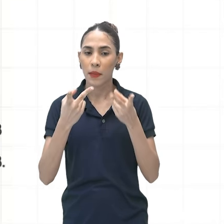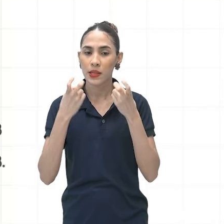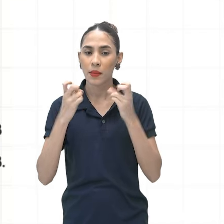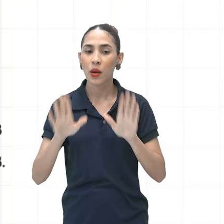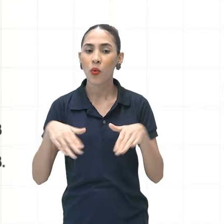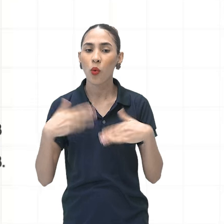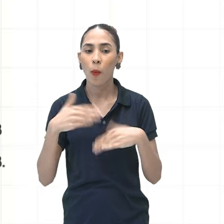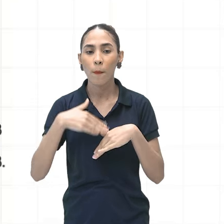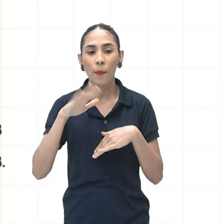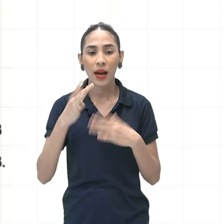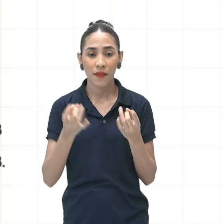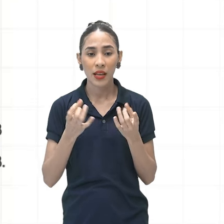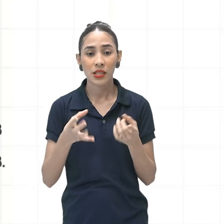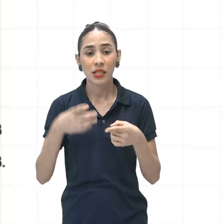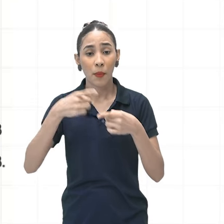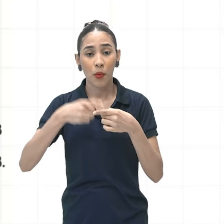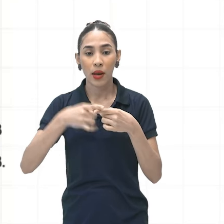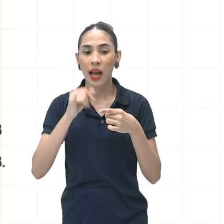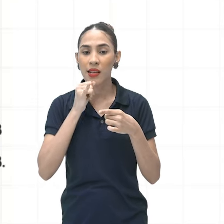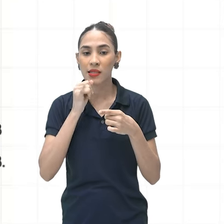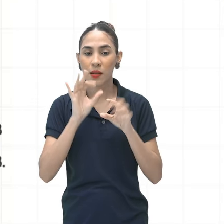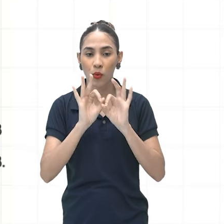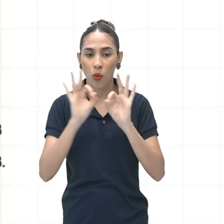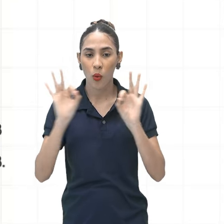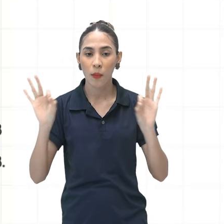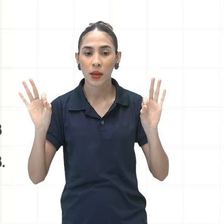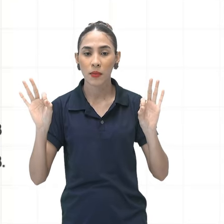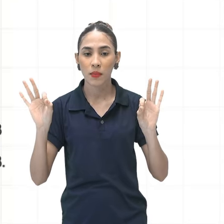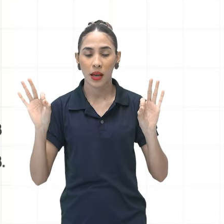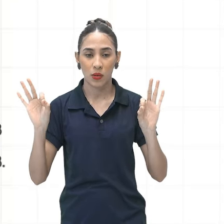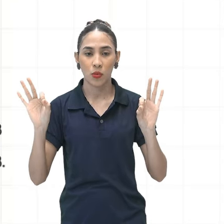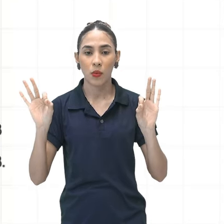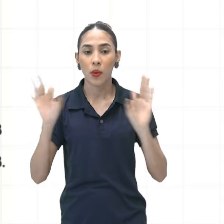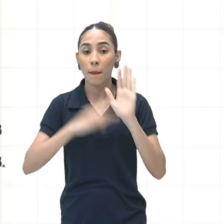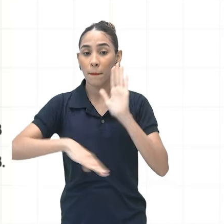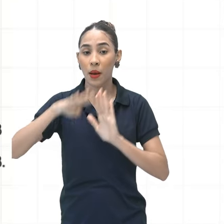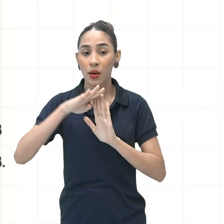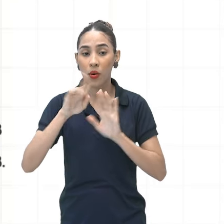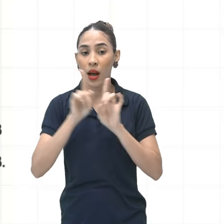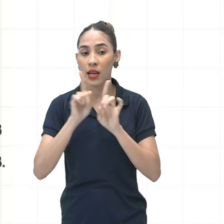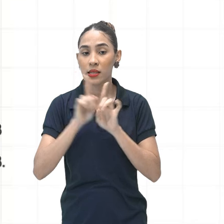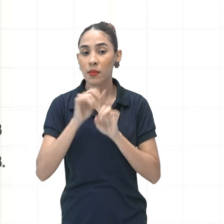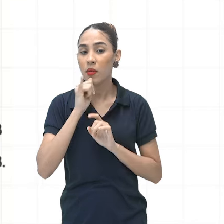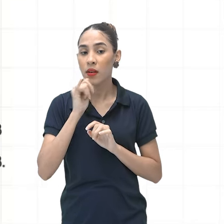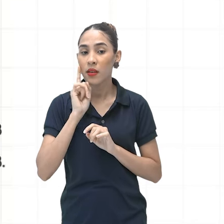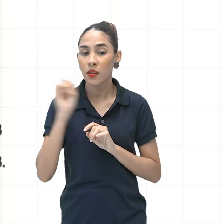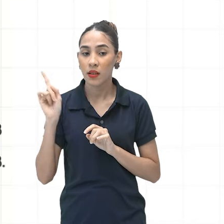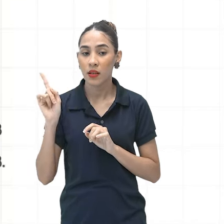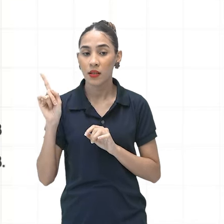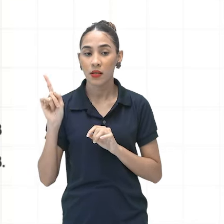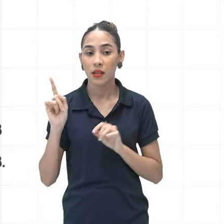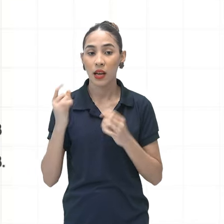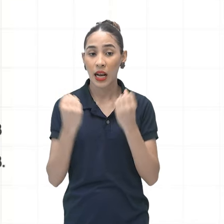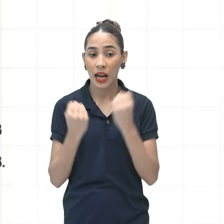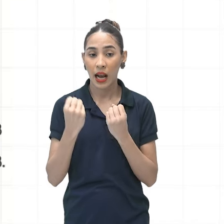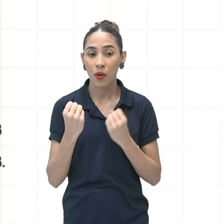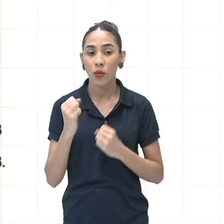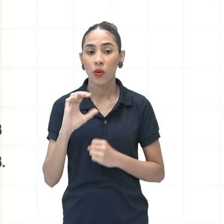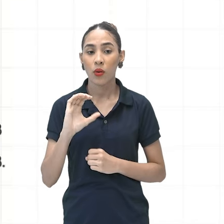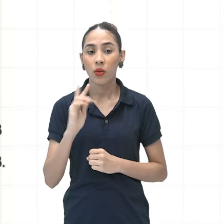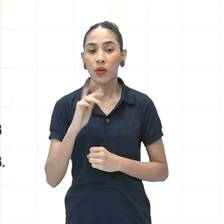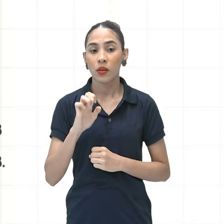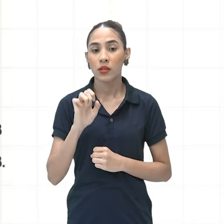vendida, né? Porque o comprimento da barra maior está aqui na marca do carro